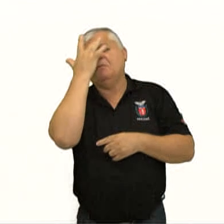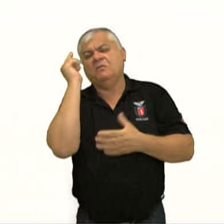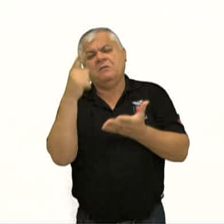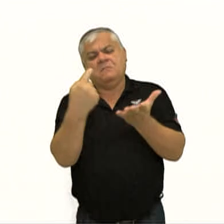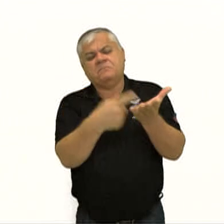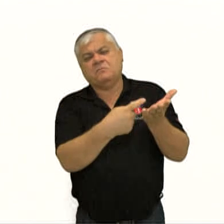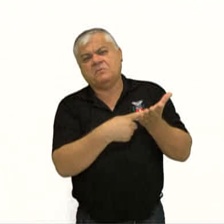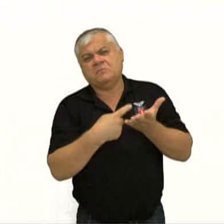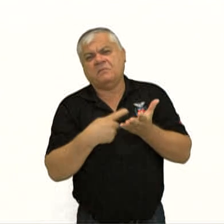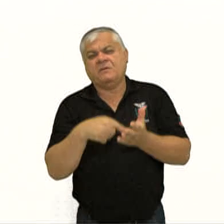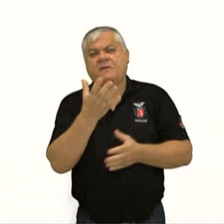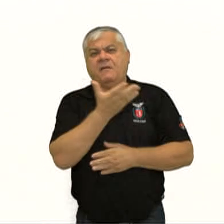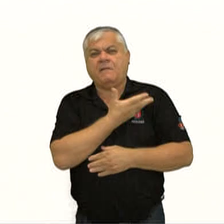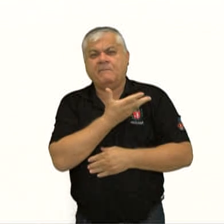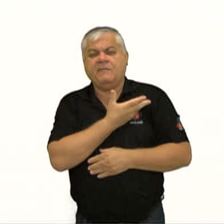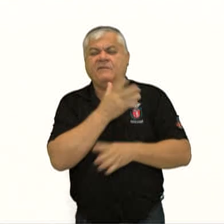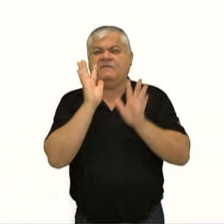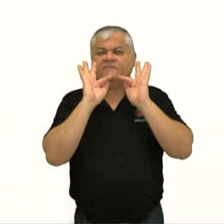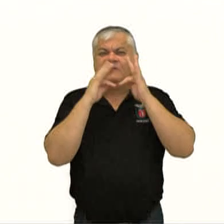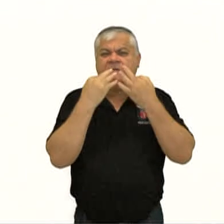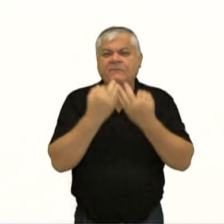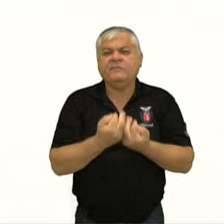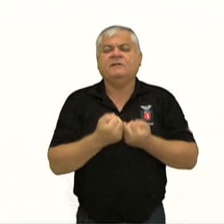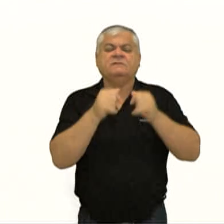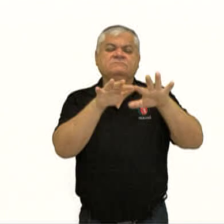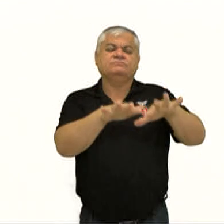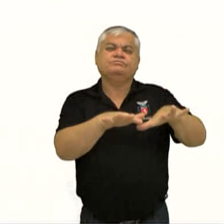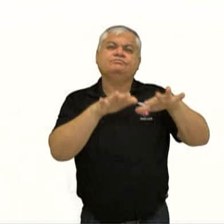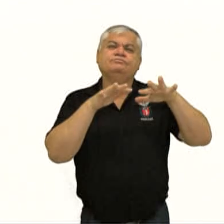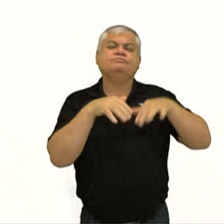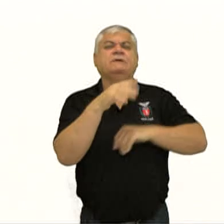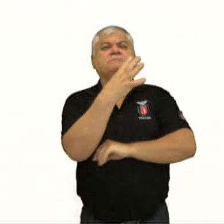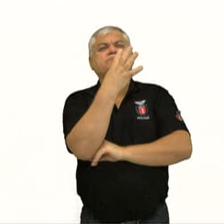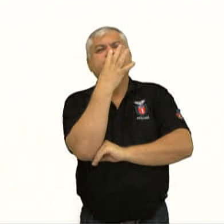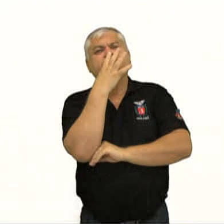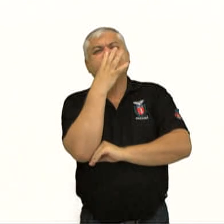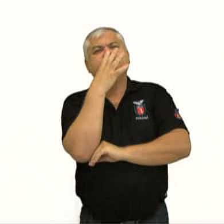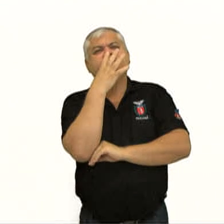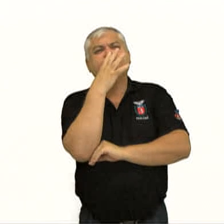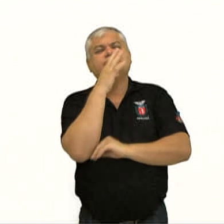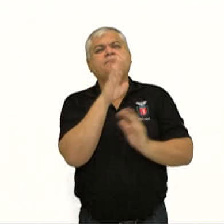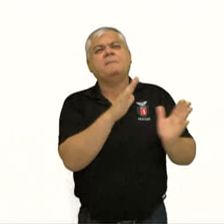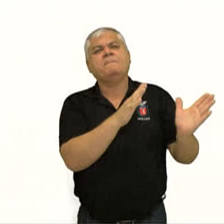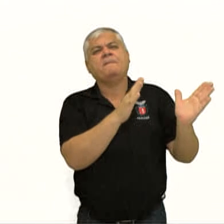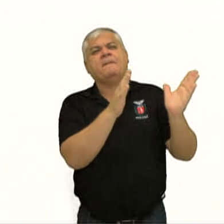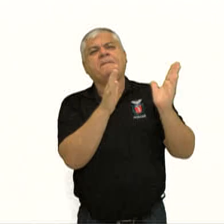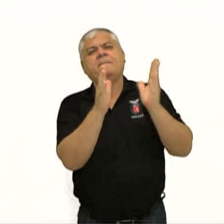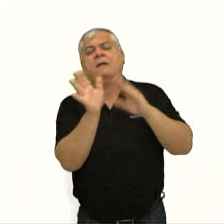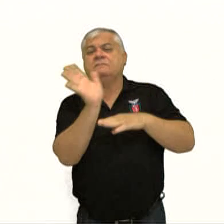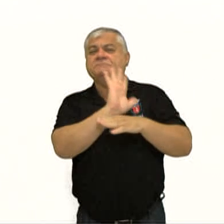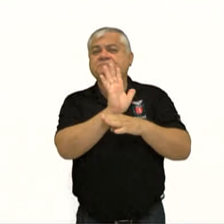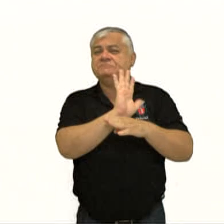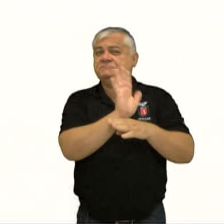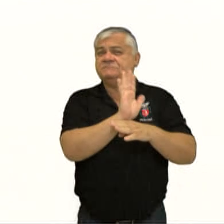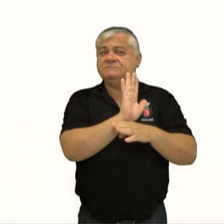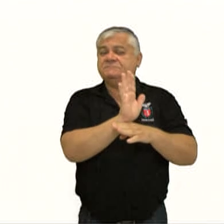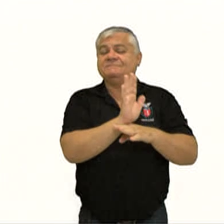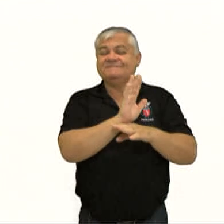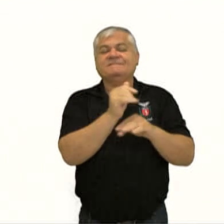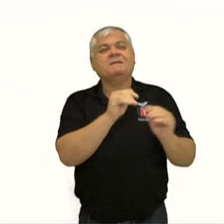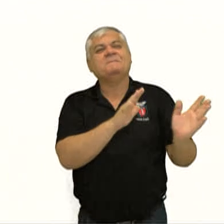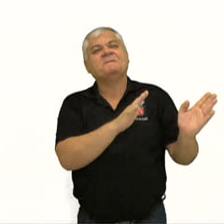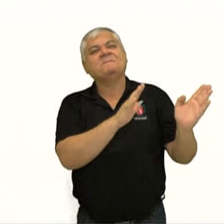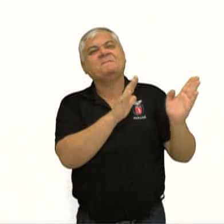amigos, conhecidos e familiares, para verem os desenvolvimentos de alguma trama ou dirigiam seu cinema para terem